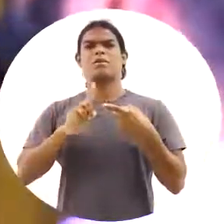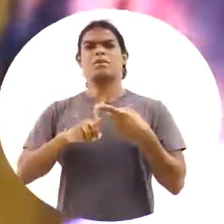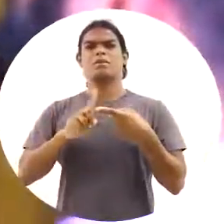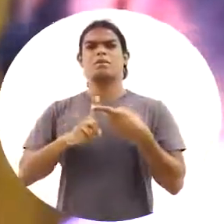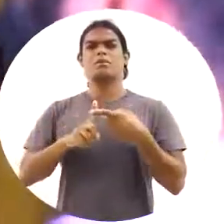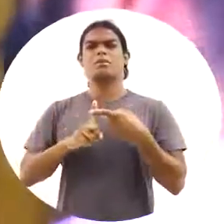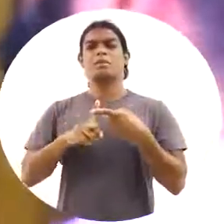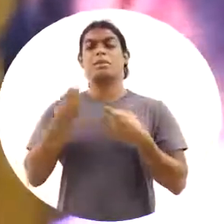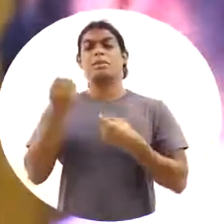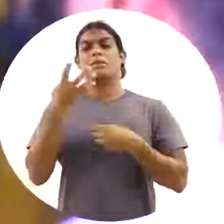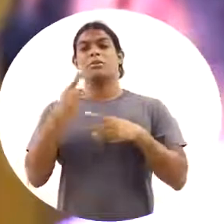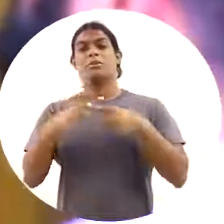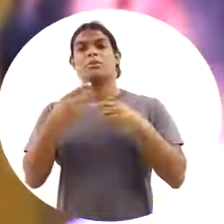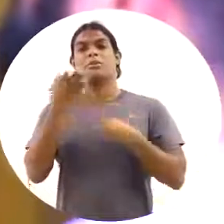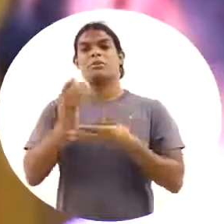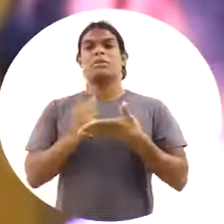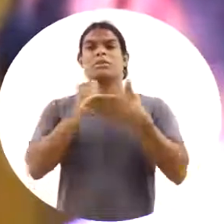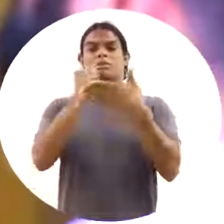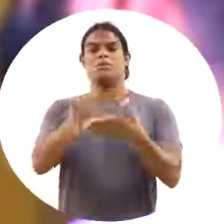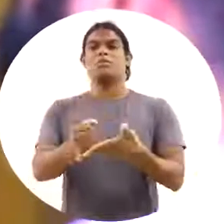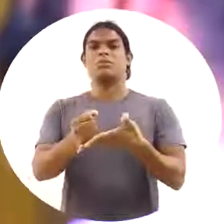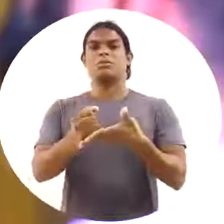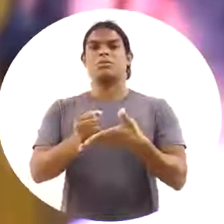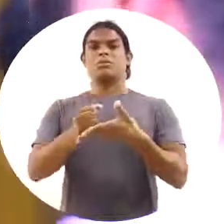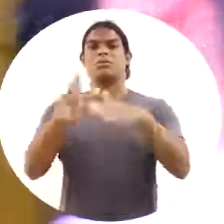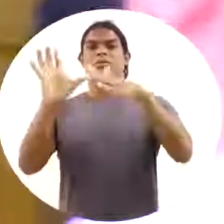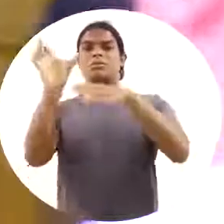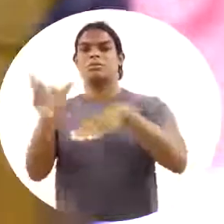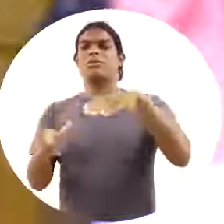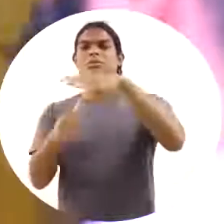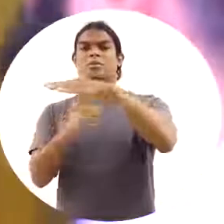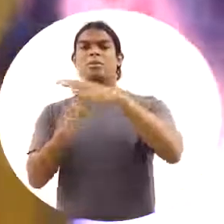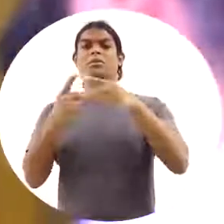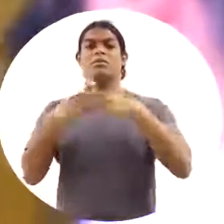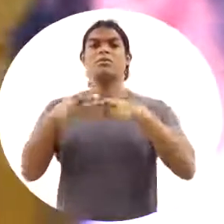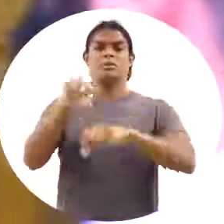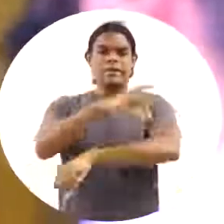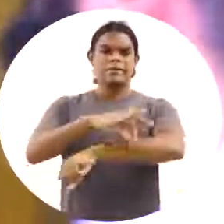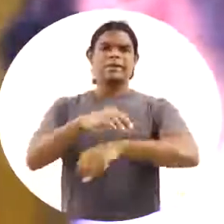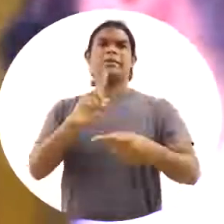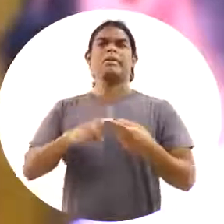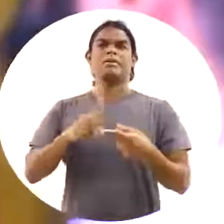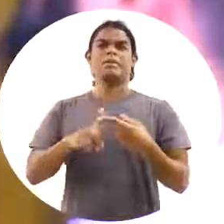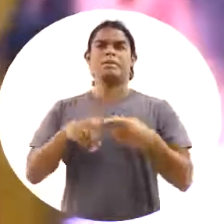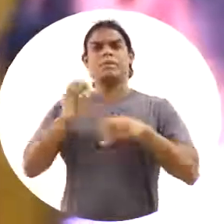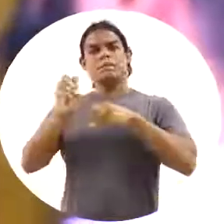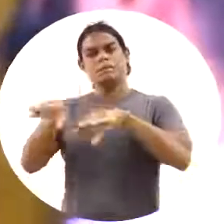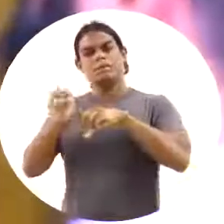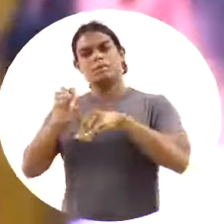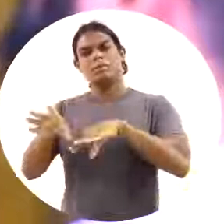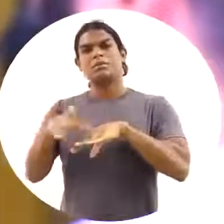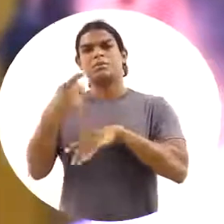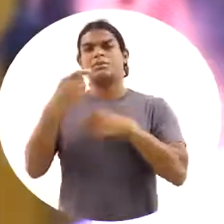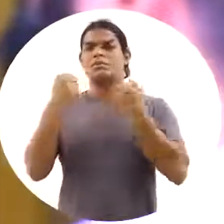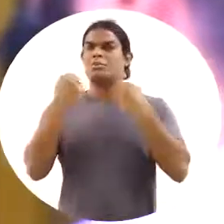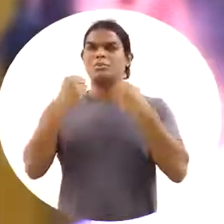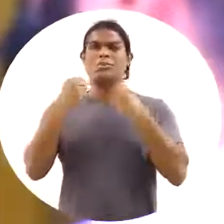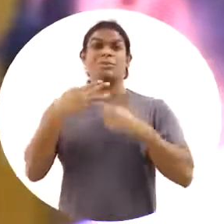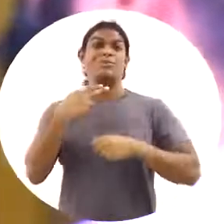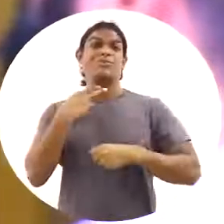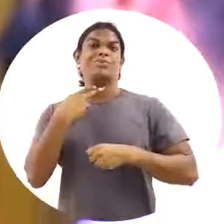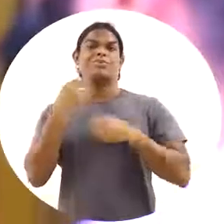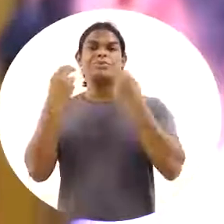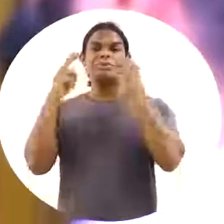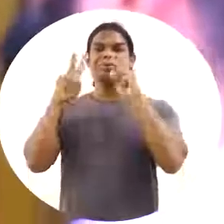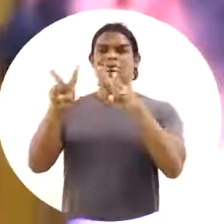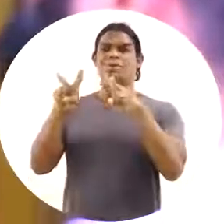novo horizonte para o cliente, porque a gente tem o papel de educador também, né? A gente não pode chegar, ver uma situação que você